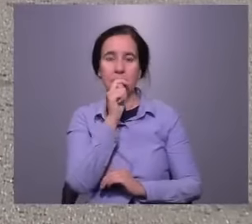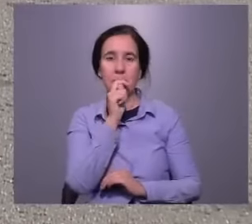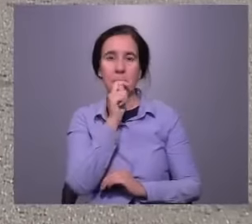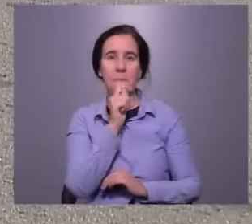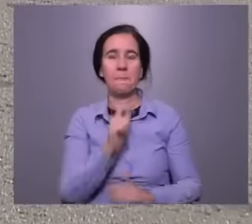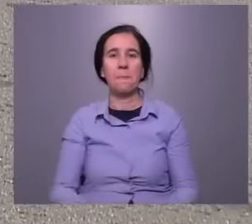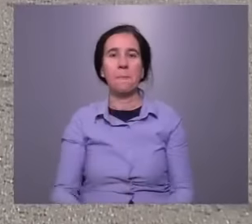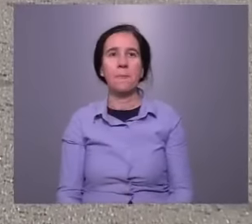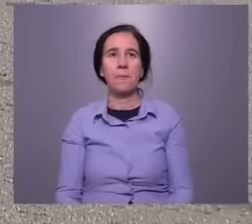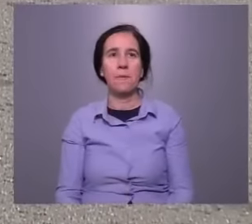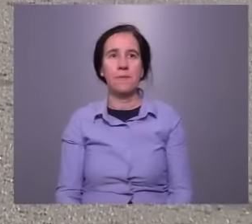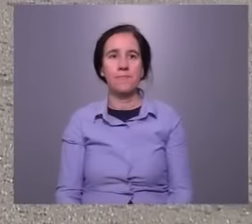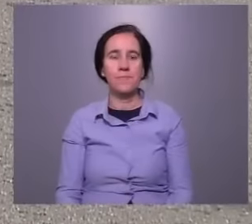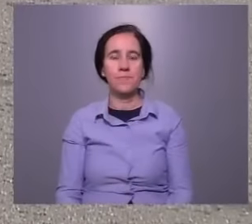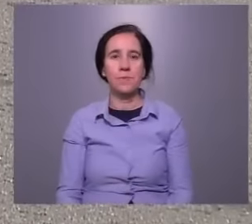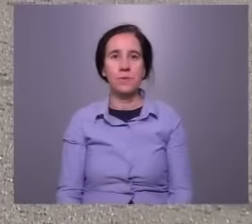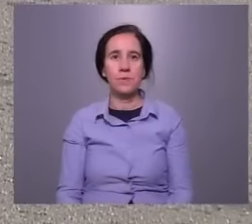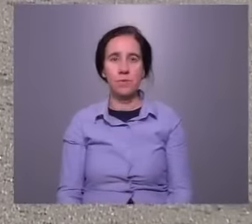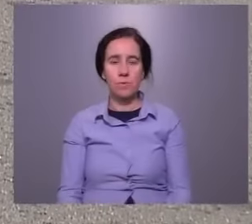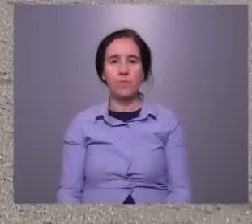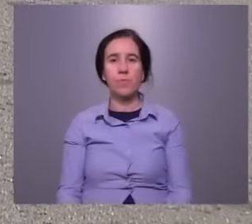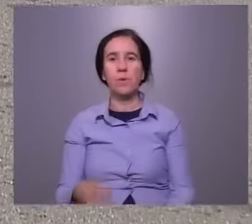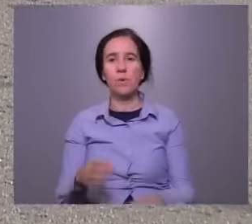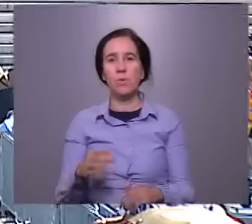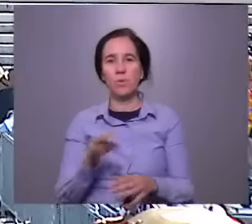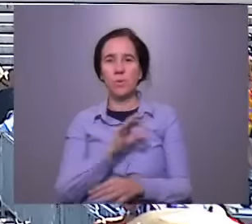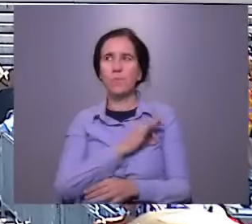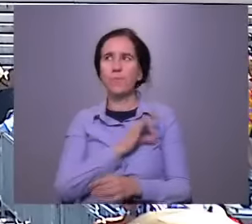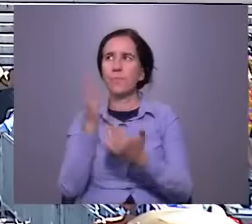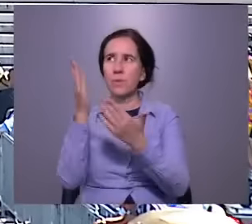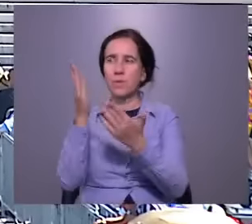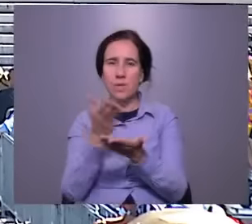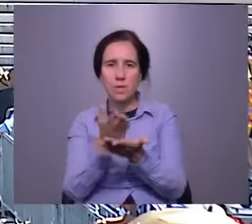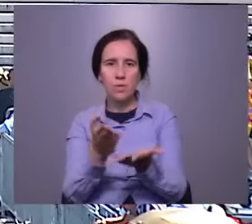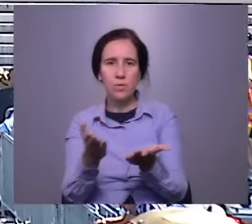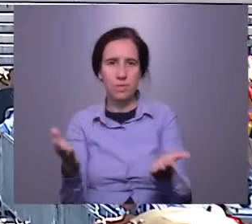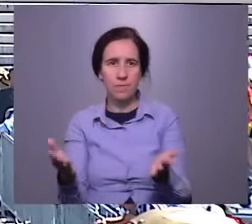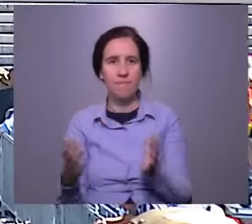Em nome do Pai, do Filho e do Espírito Santo.